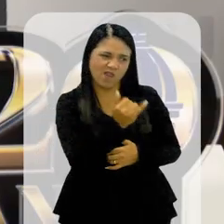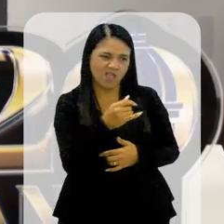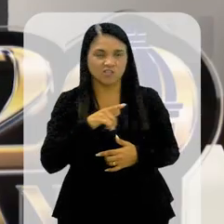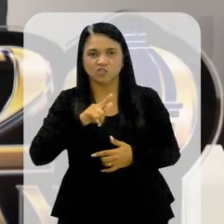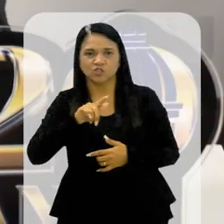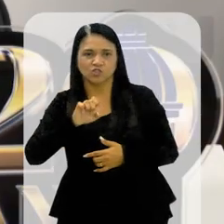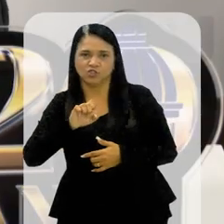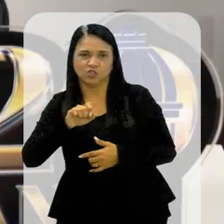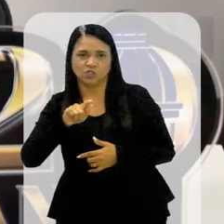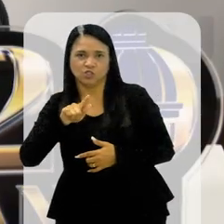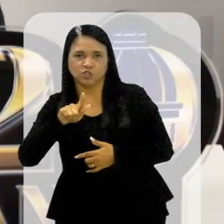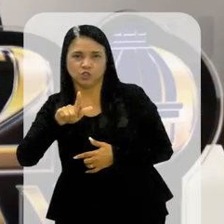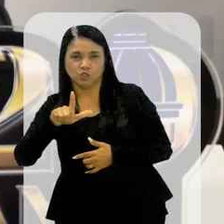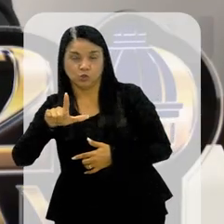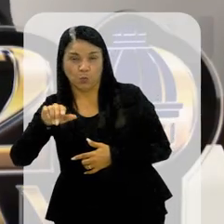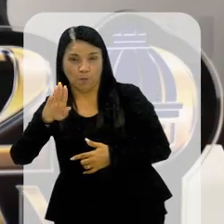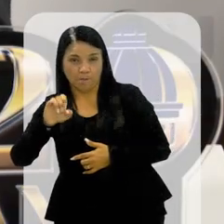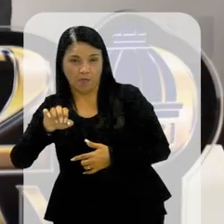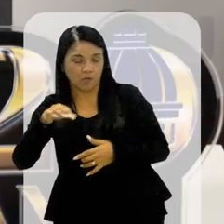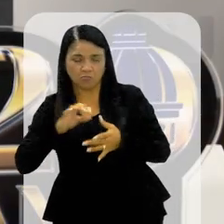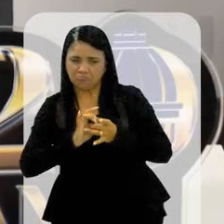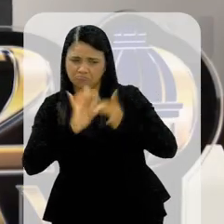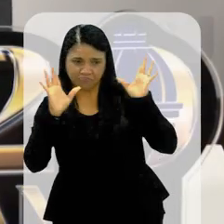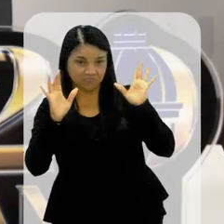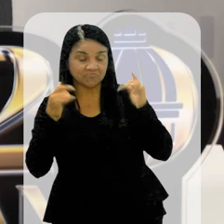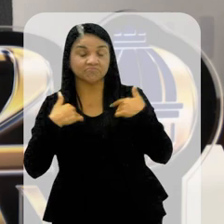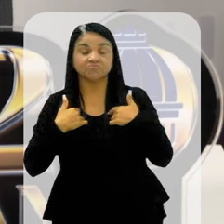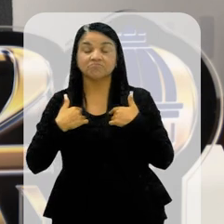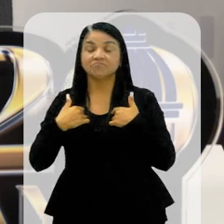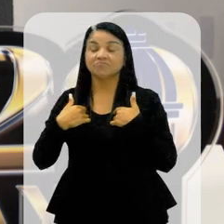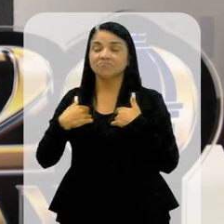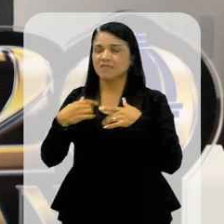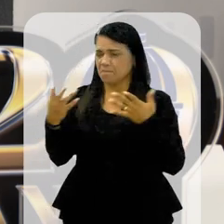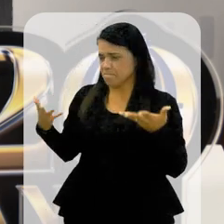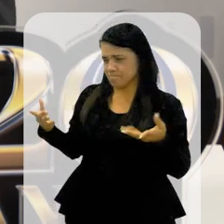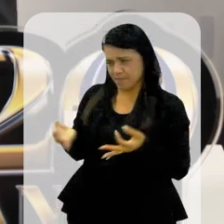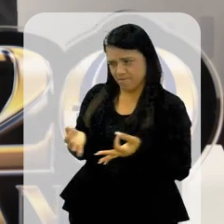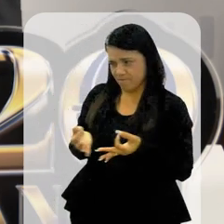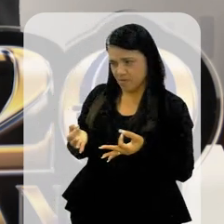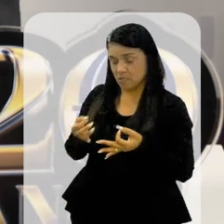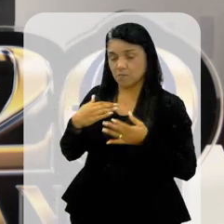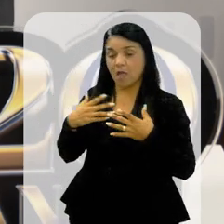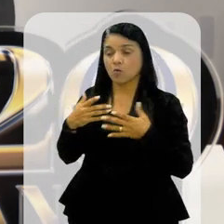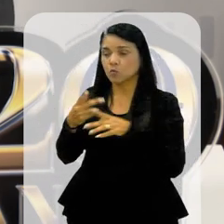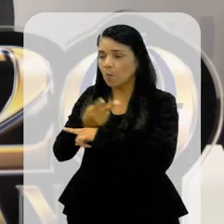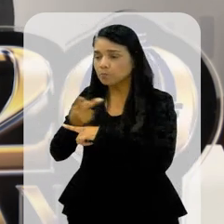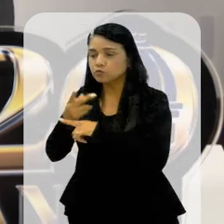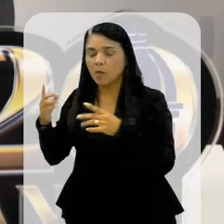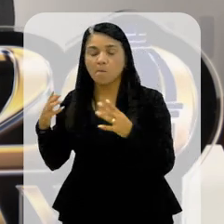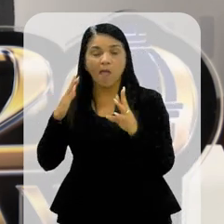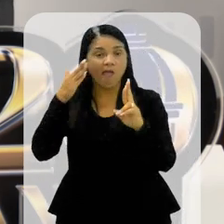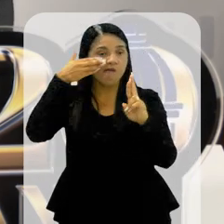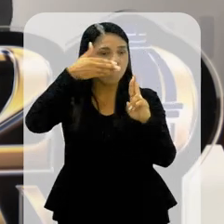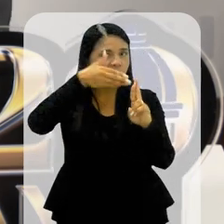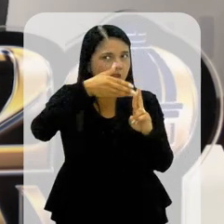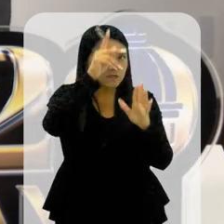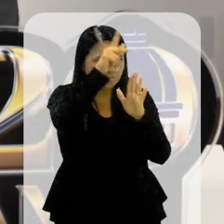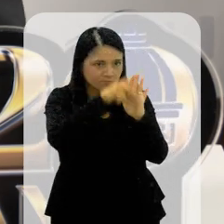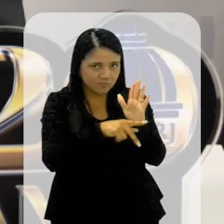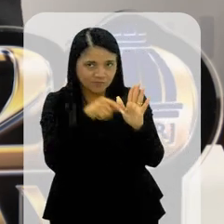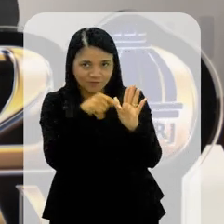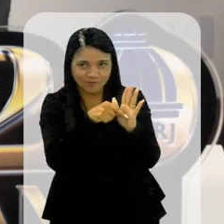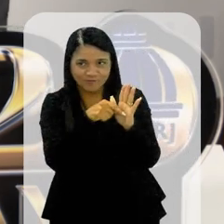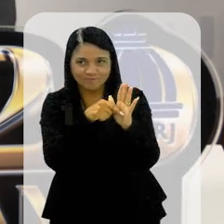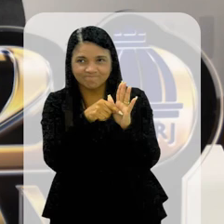para o Gilberto e tenha dito, faz assim, assado, que eu deixava o Gilberto à vontade, que ele é um mestre. É um craque. Mas quando eu fui buscar as minhas referências para o